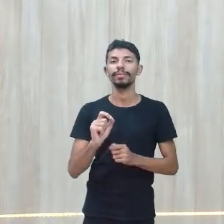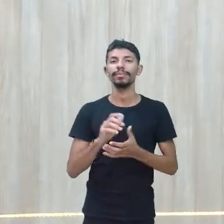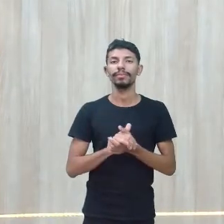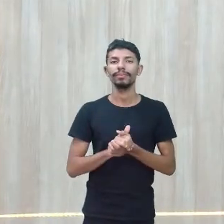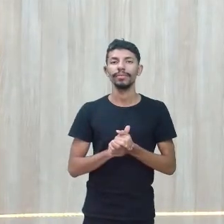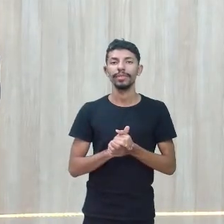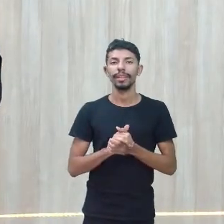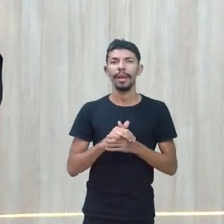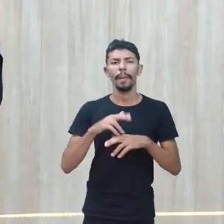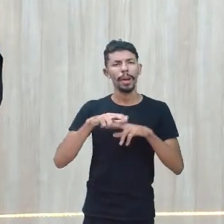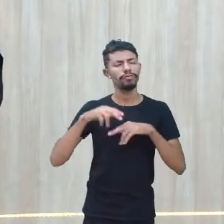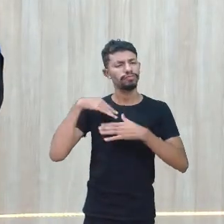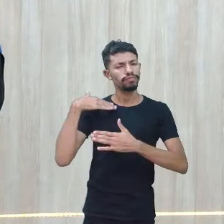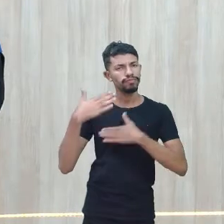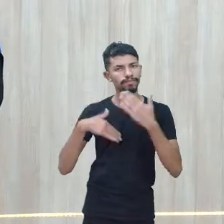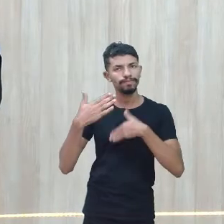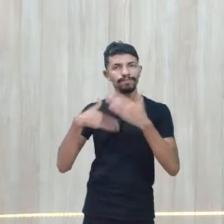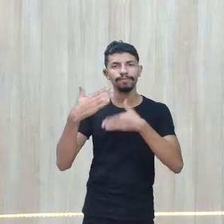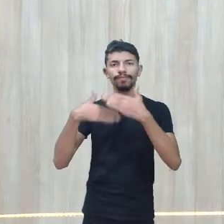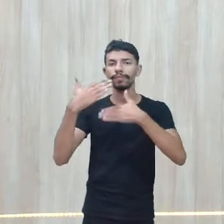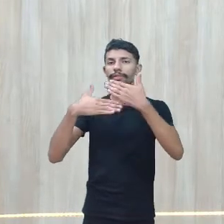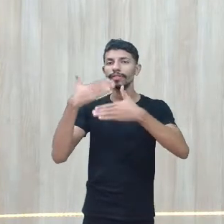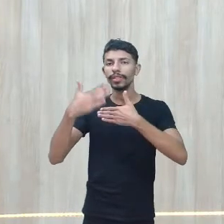pelo avanço da